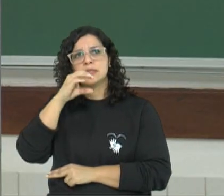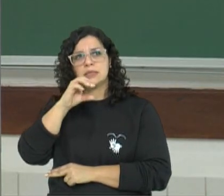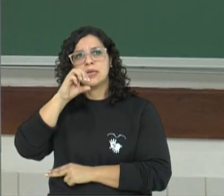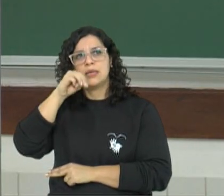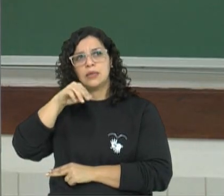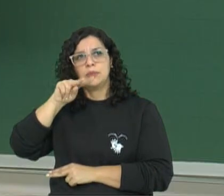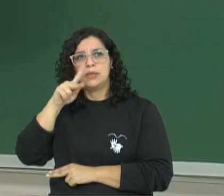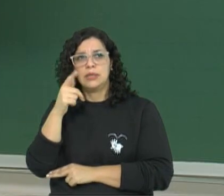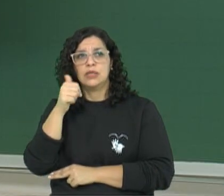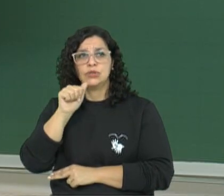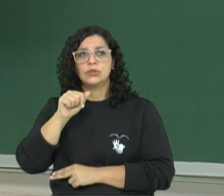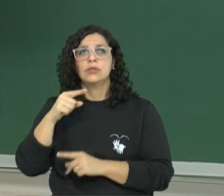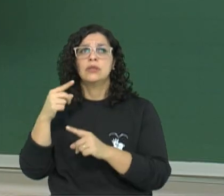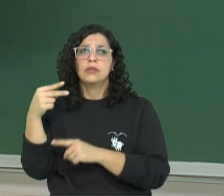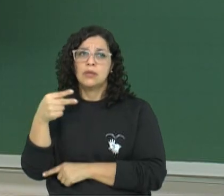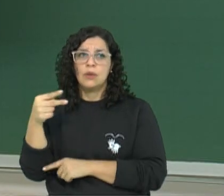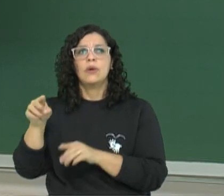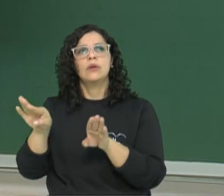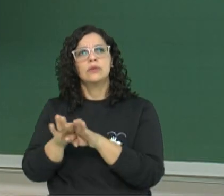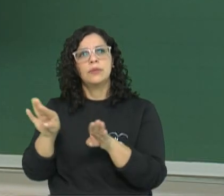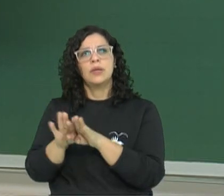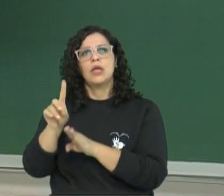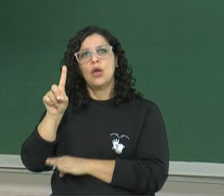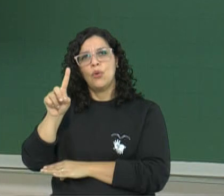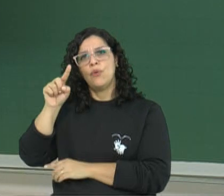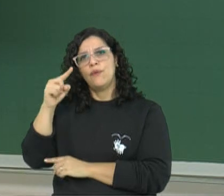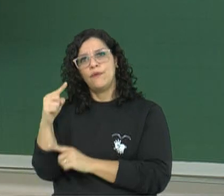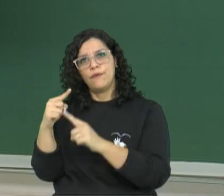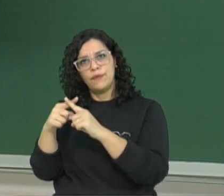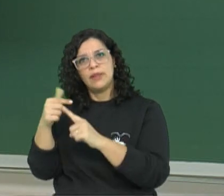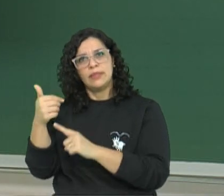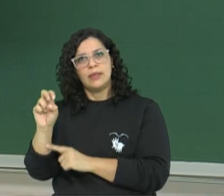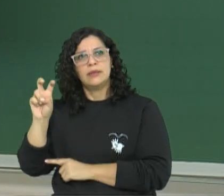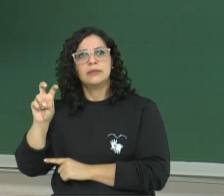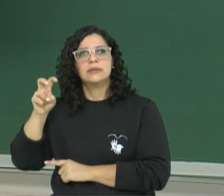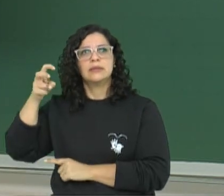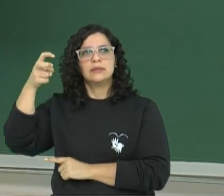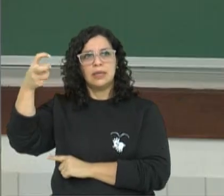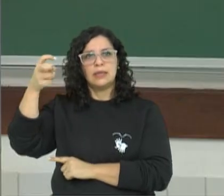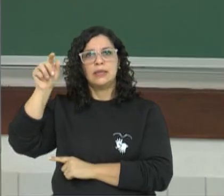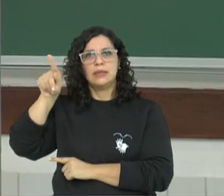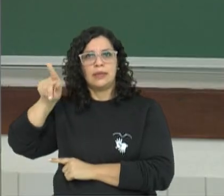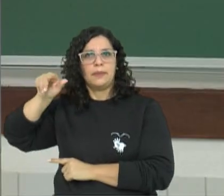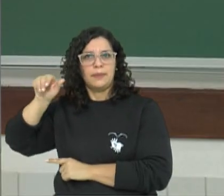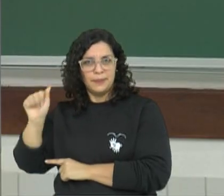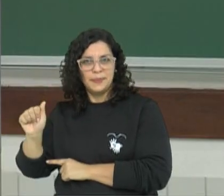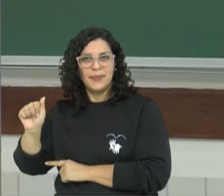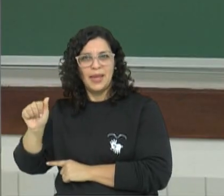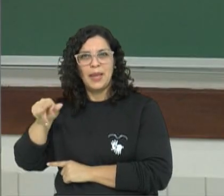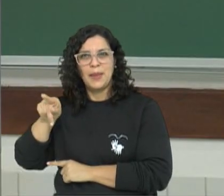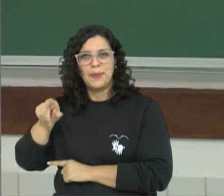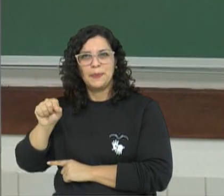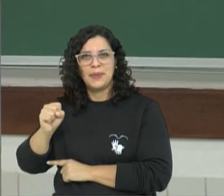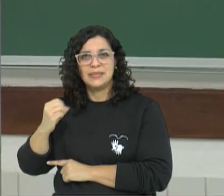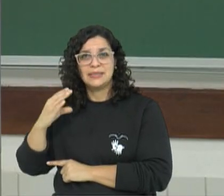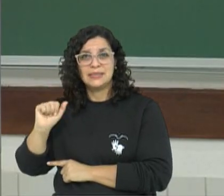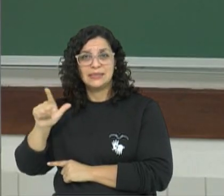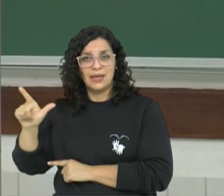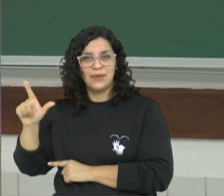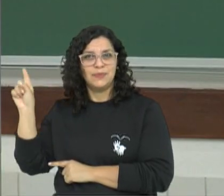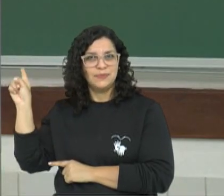temos que uma atmosfera é igual a 76 centímetros de mercúrio, que é igual a 1 vezes 10 na